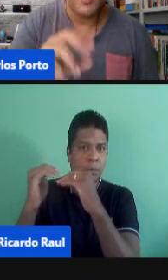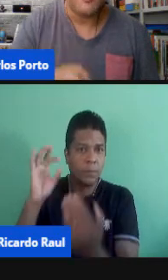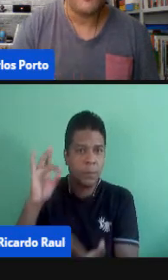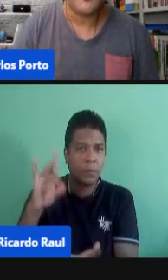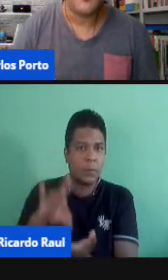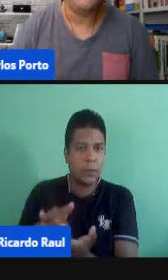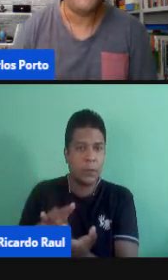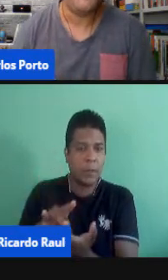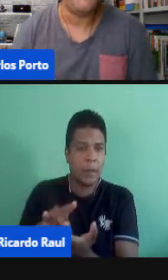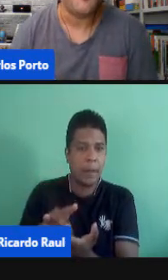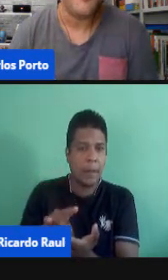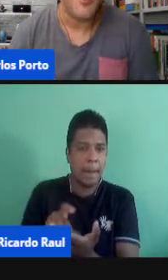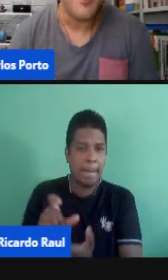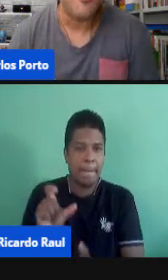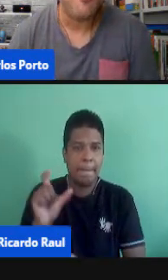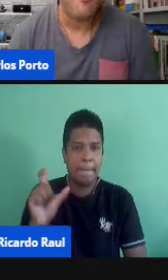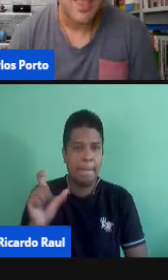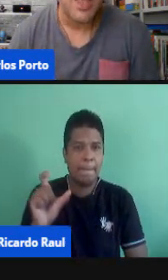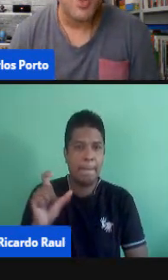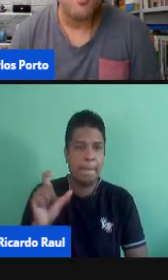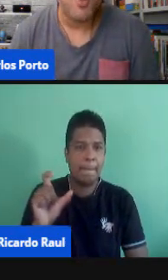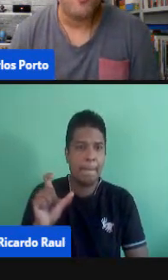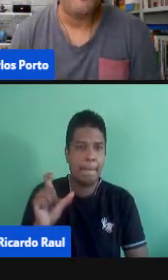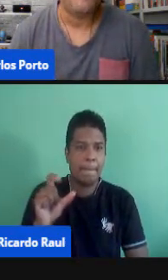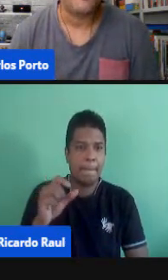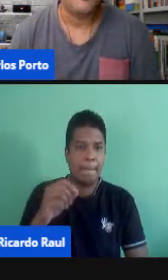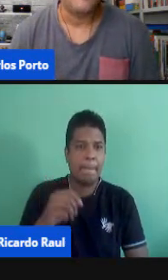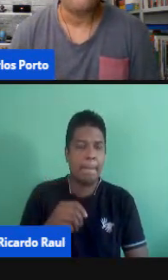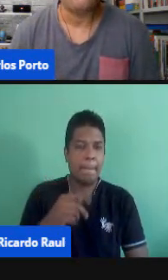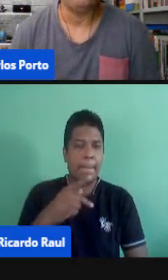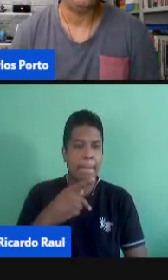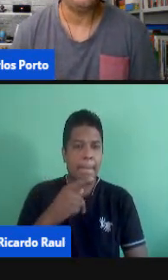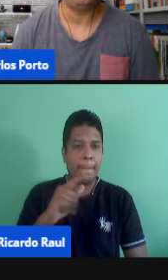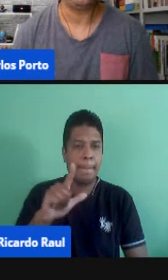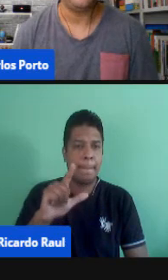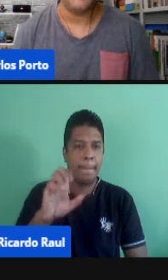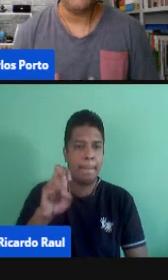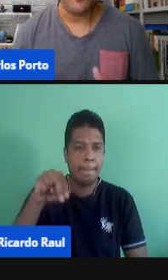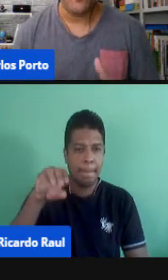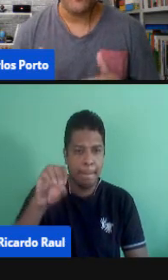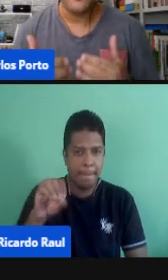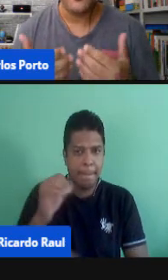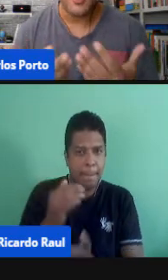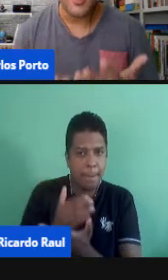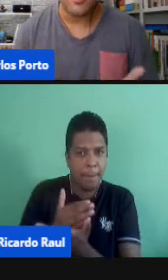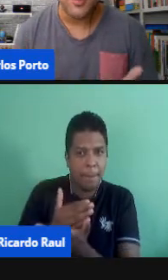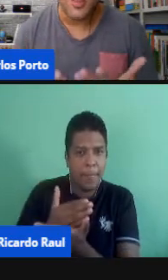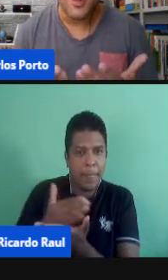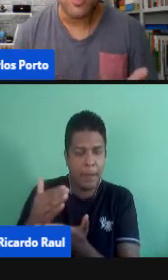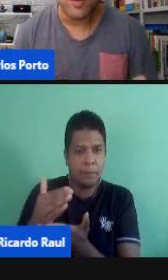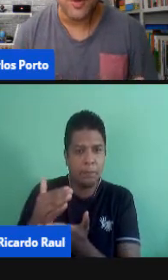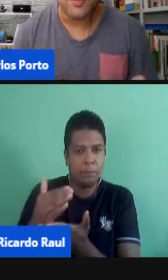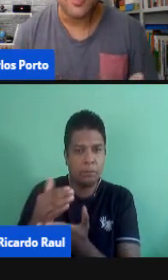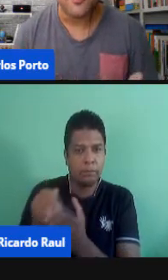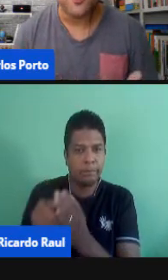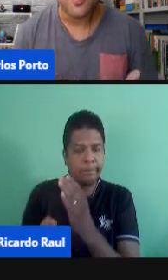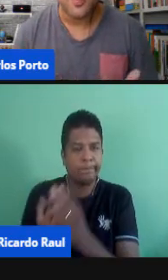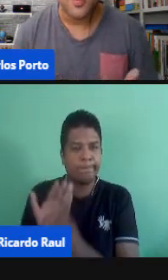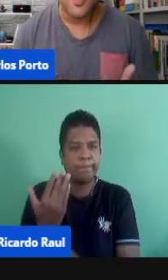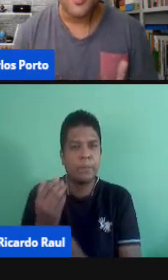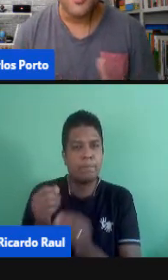essa palavra é interessante, né? Bom, a partir daí nós criamos algumas